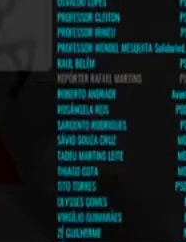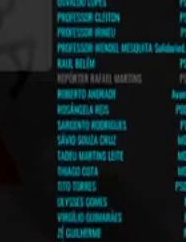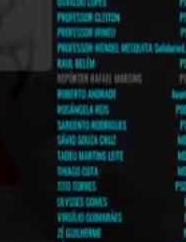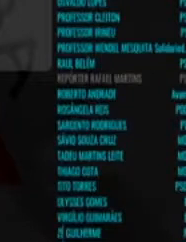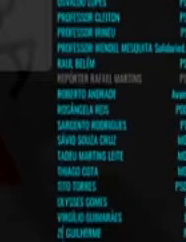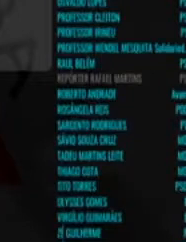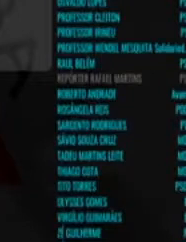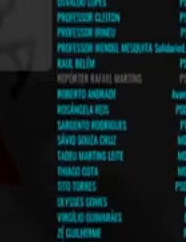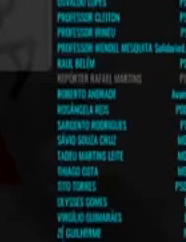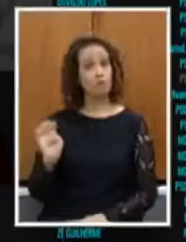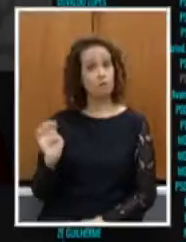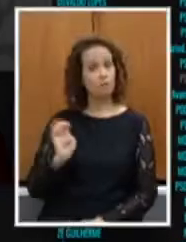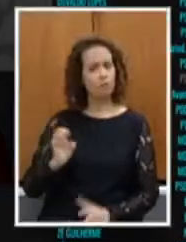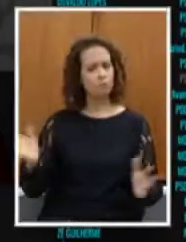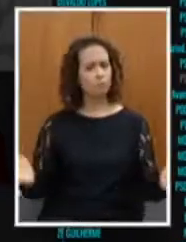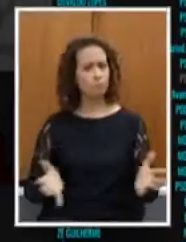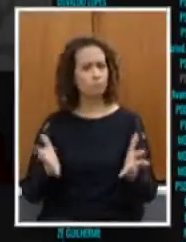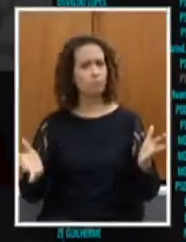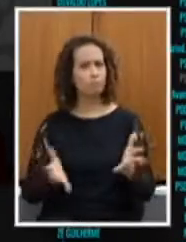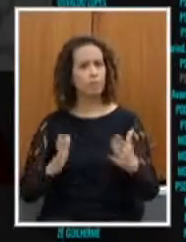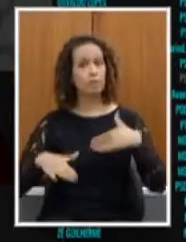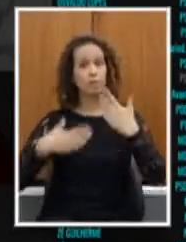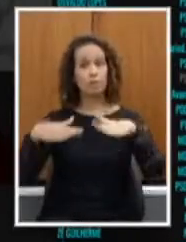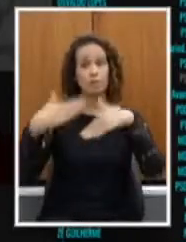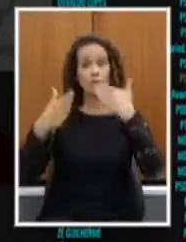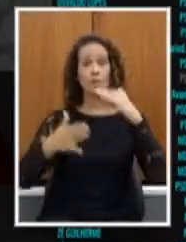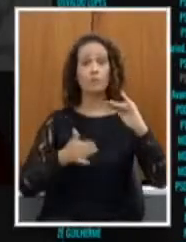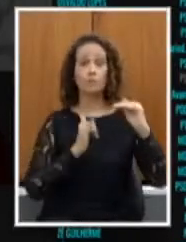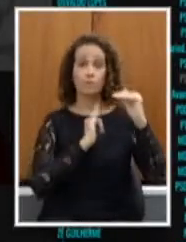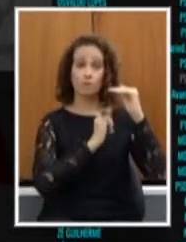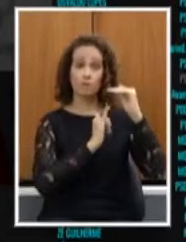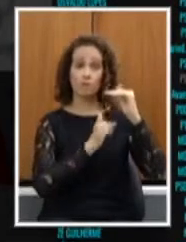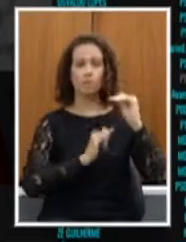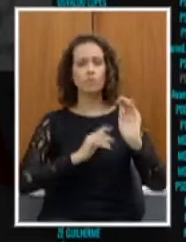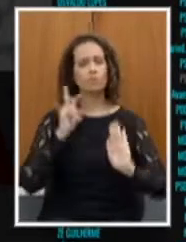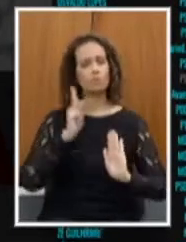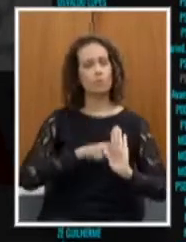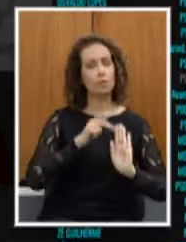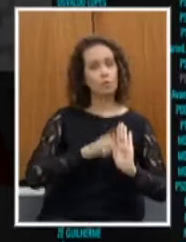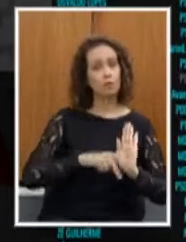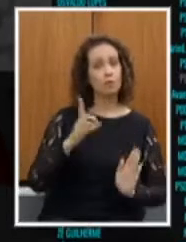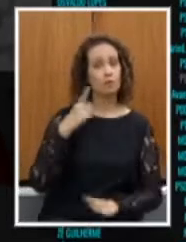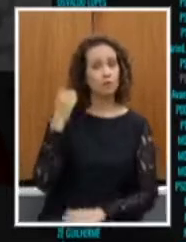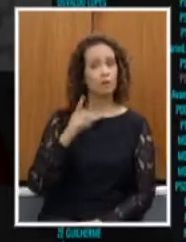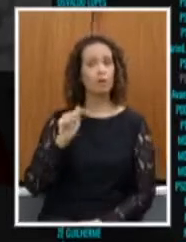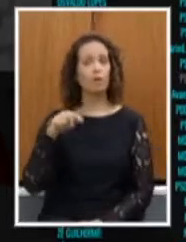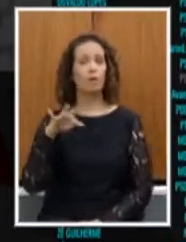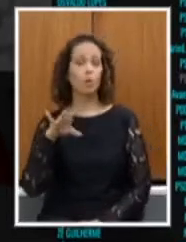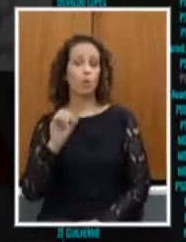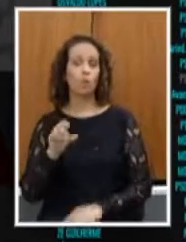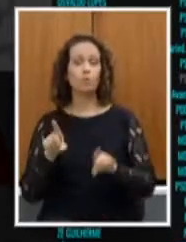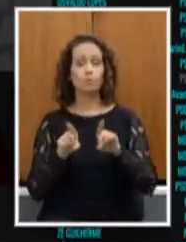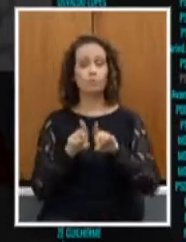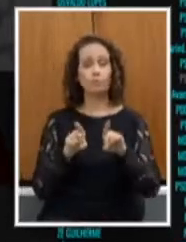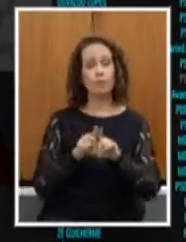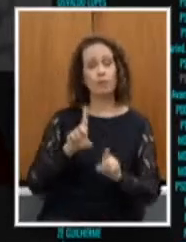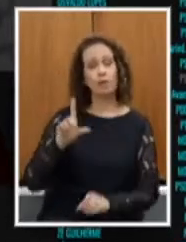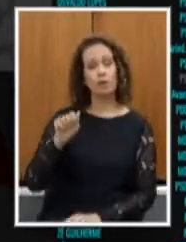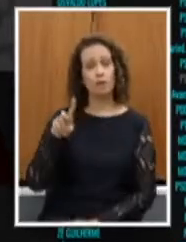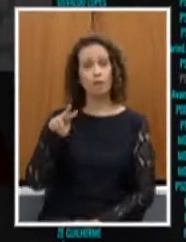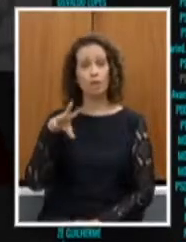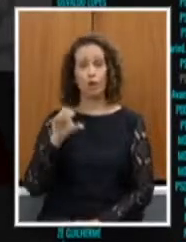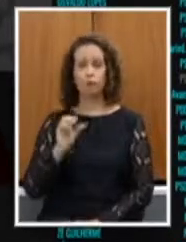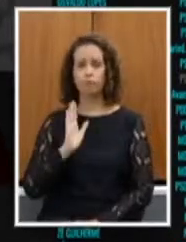incentivo e promoção ao desenvolvimento local de startups. Projeto dos deputados Antônio Carlos Arantes e Dalmo Ribeiro Silva. O que está